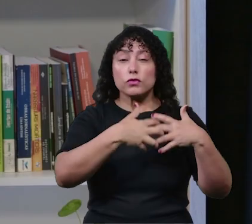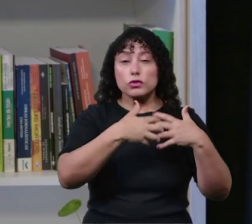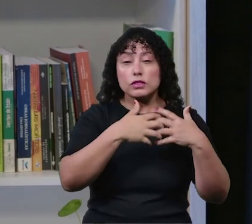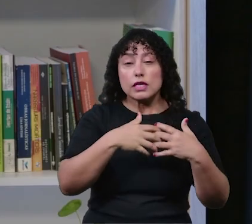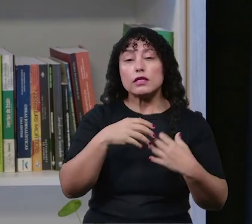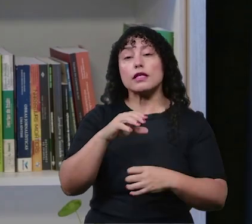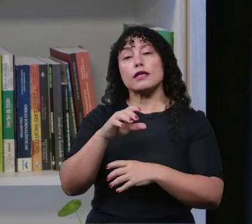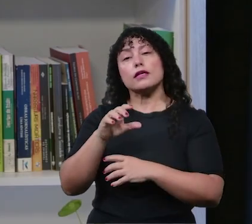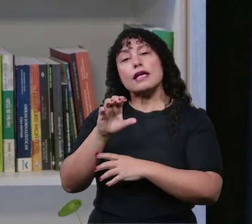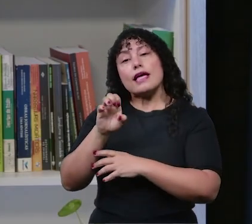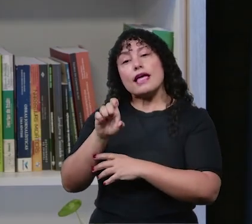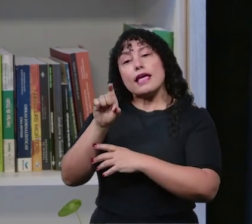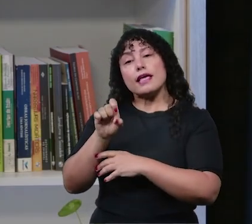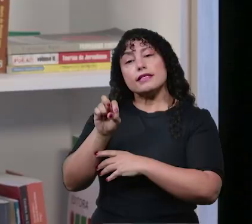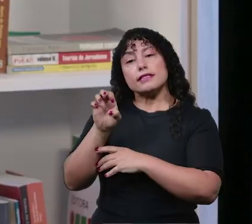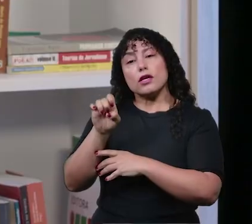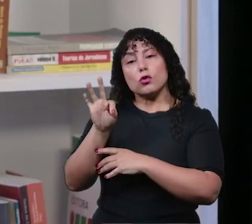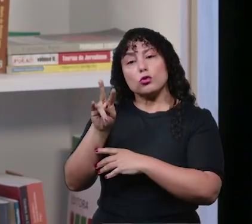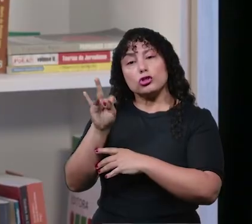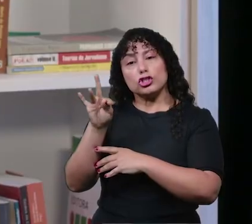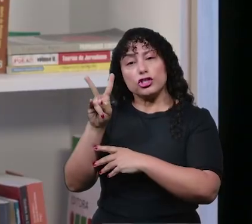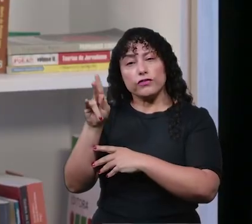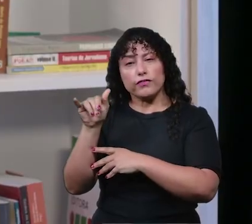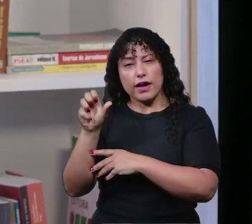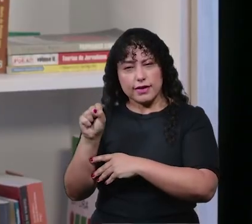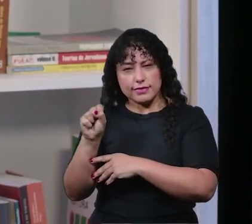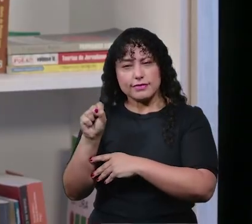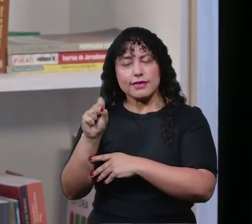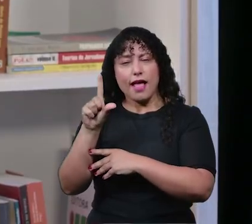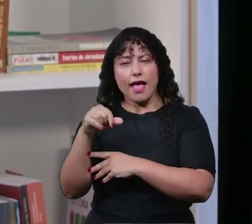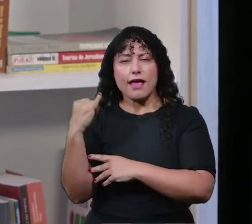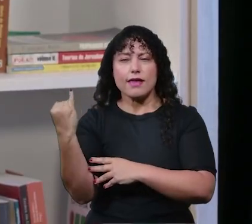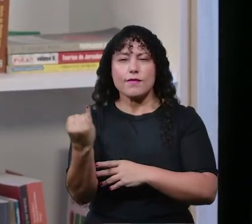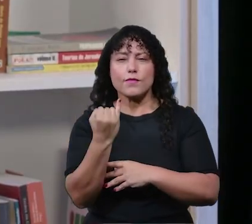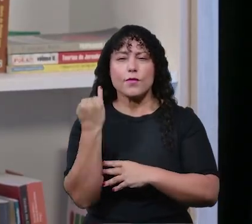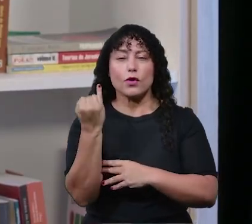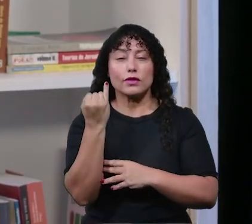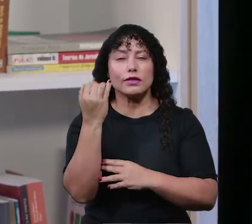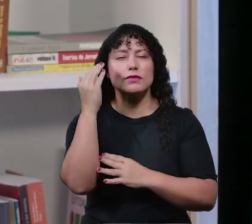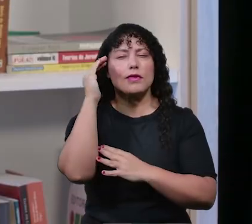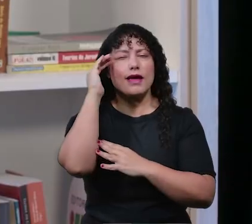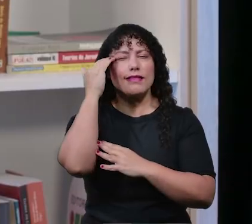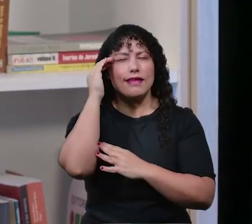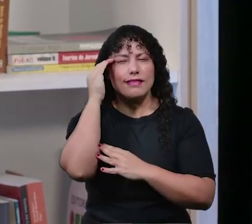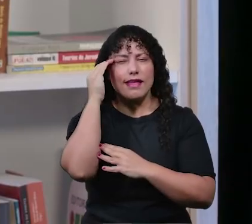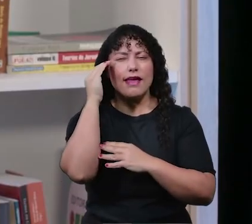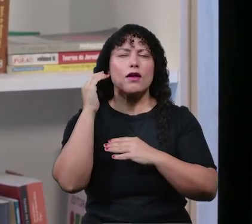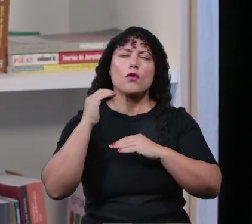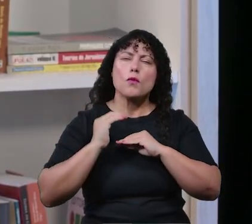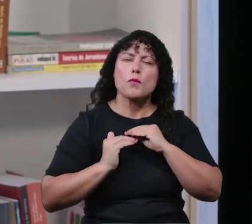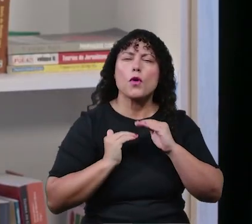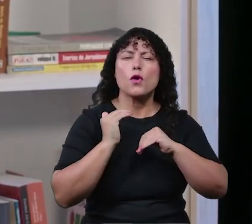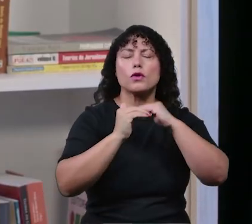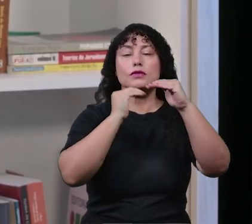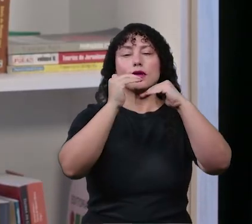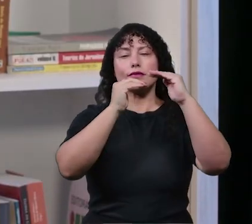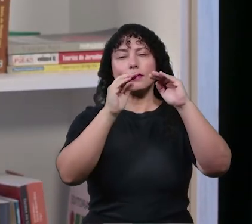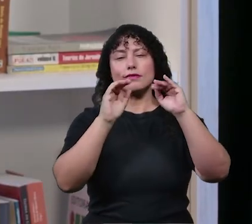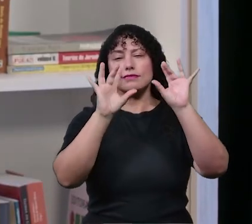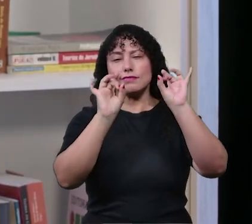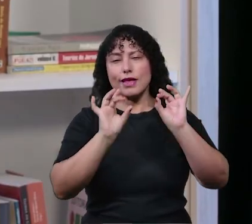gente, o conhecimento das funções executivas vai ser fundamental para entender alguns